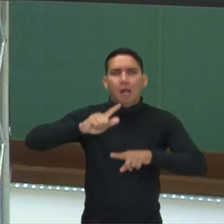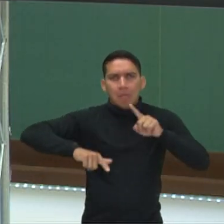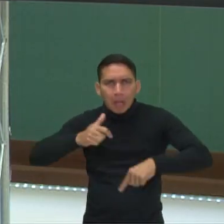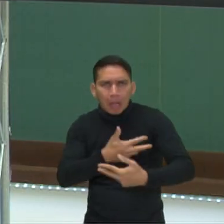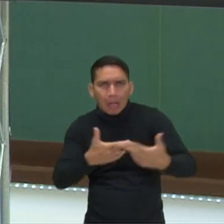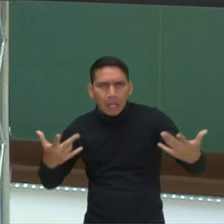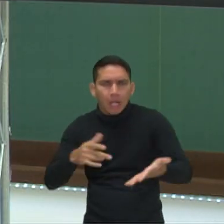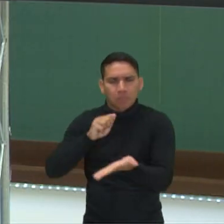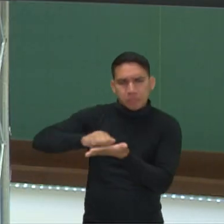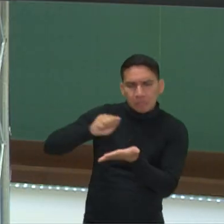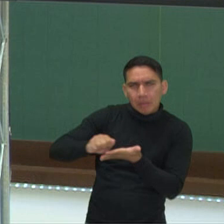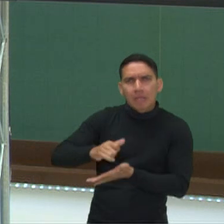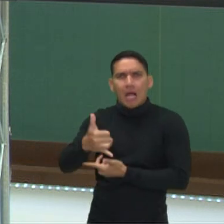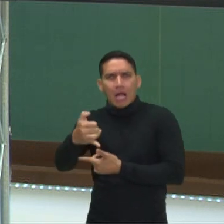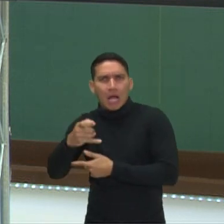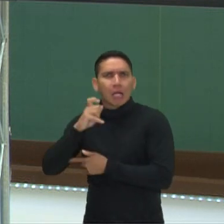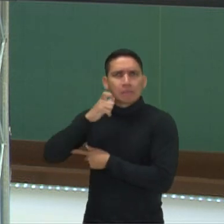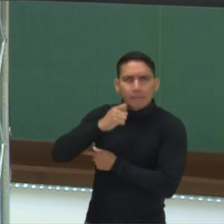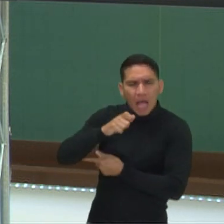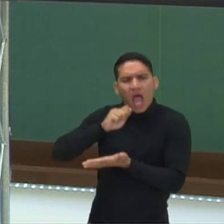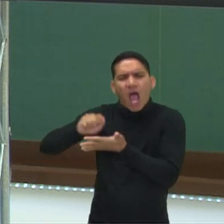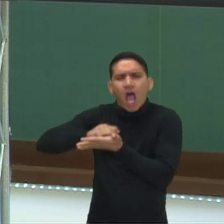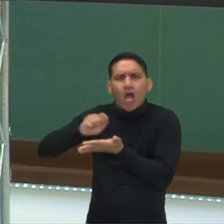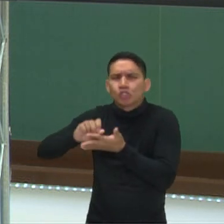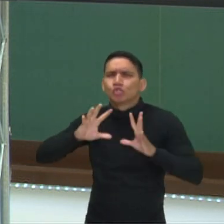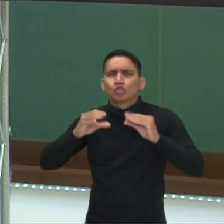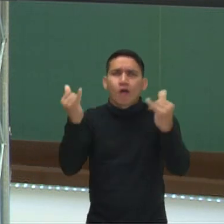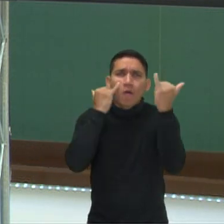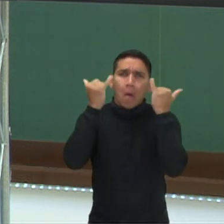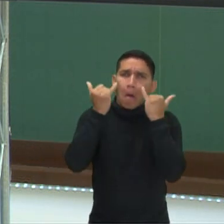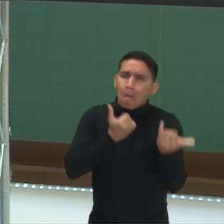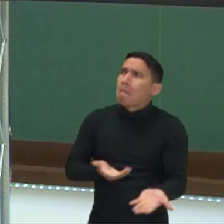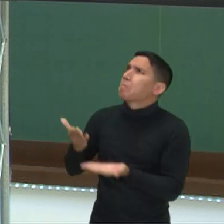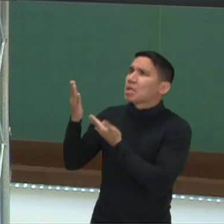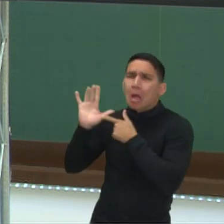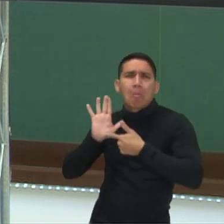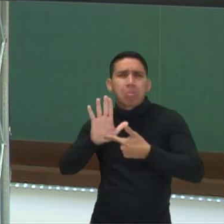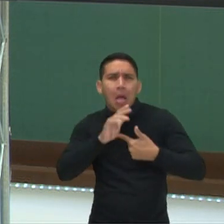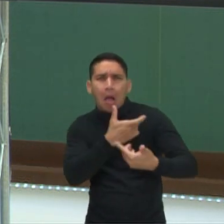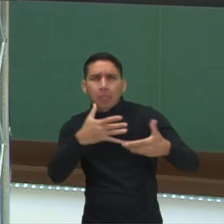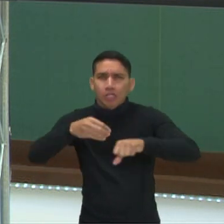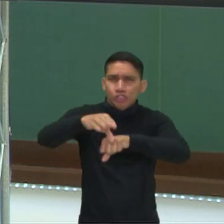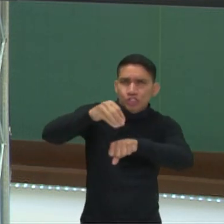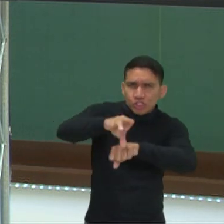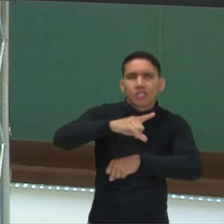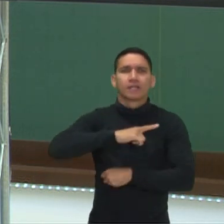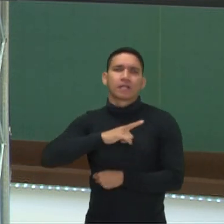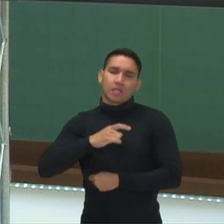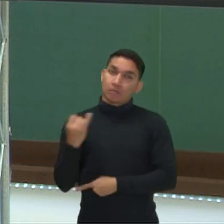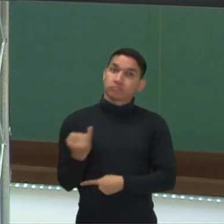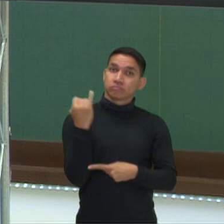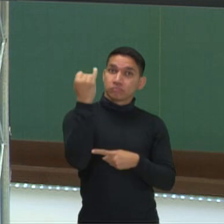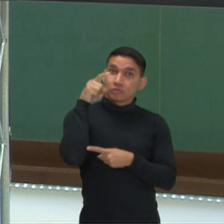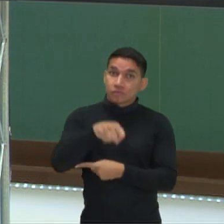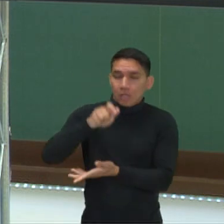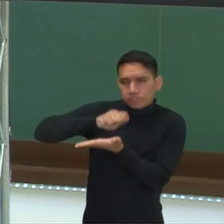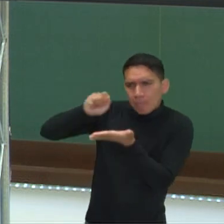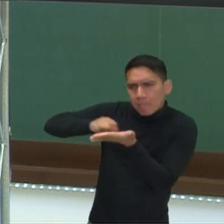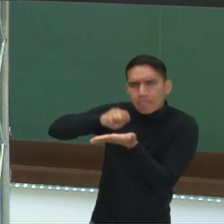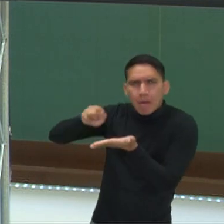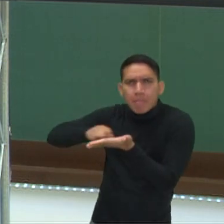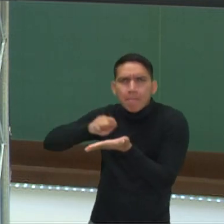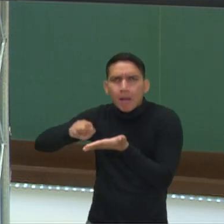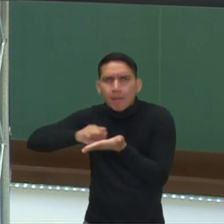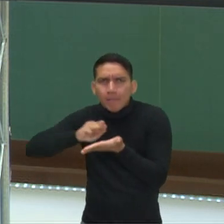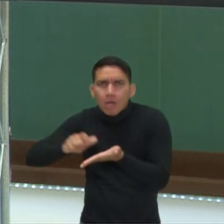caneta, anote as informações que nós vamos conversar nesta aula, vamos dar algumas dicas para você, é importante você anotar, para que